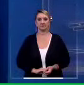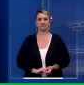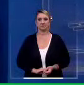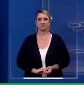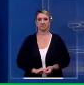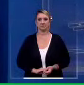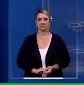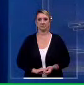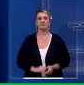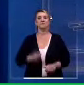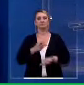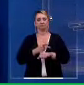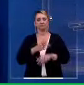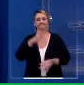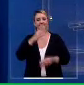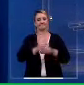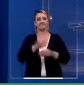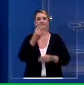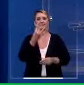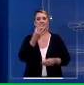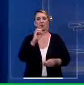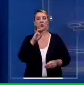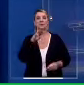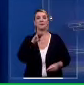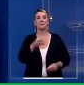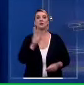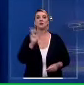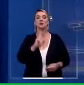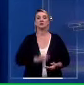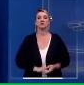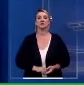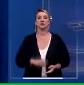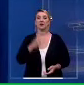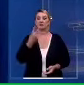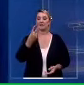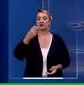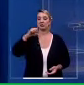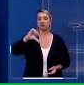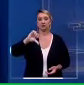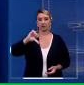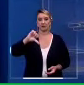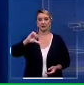Olha só, prêmio acumulado em 40 milhões. 29.